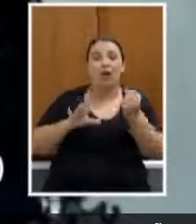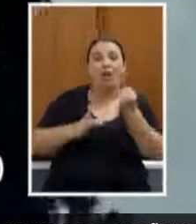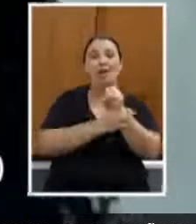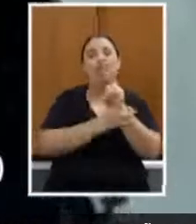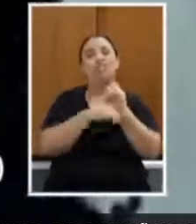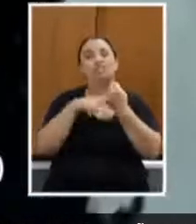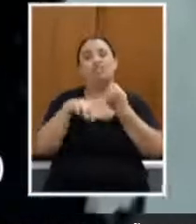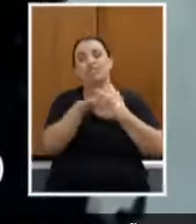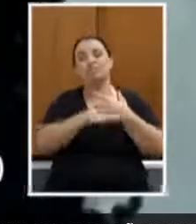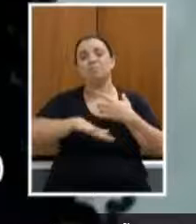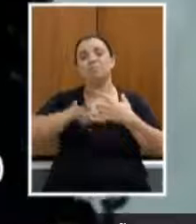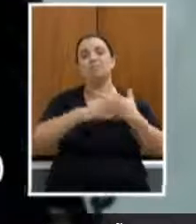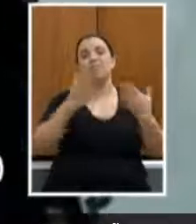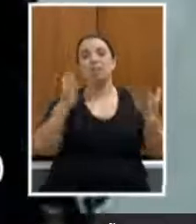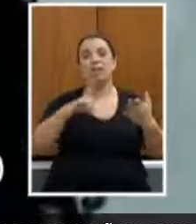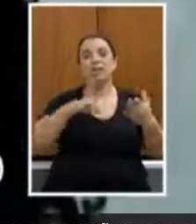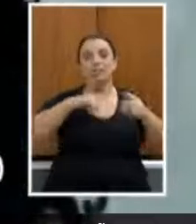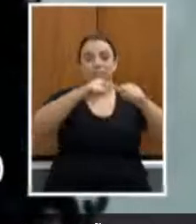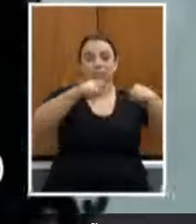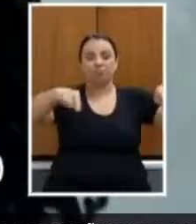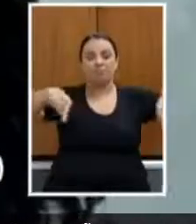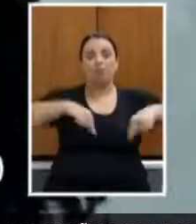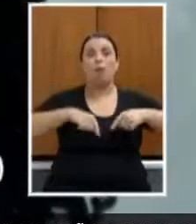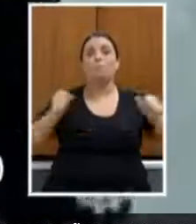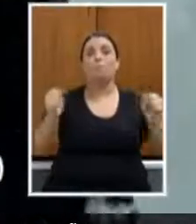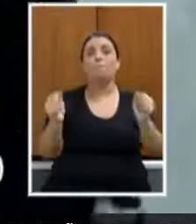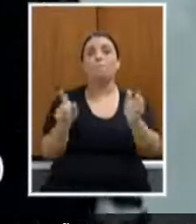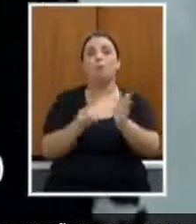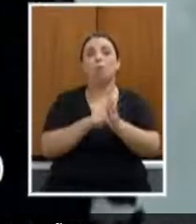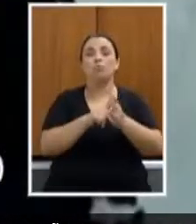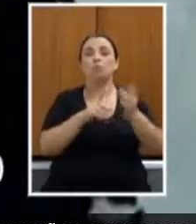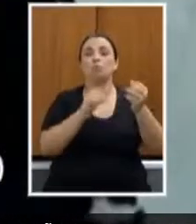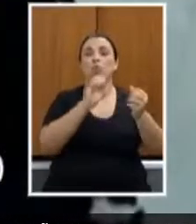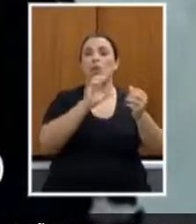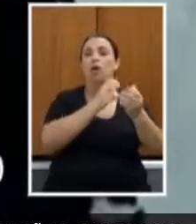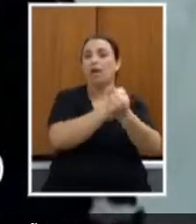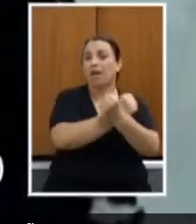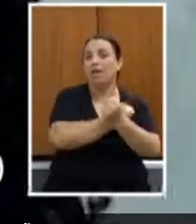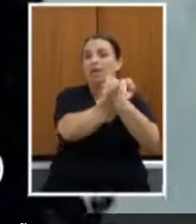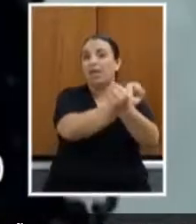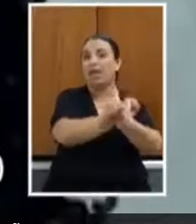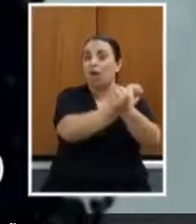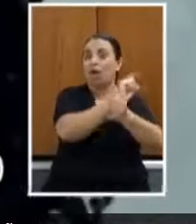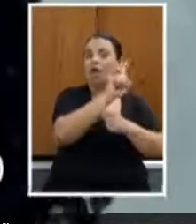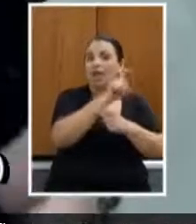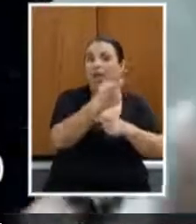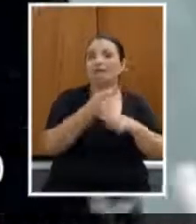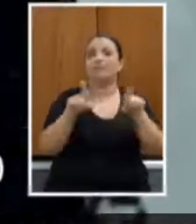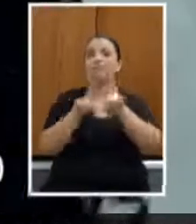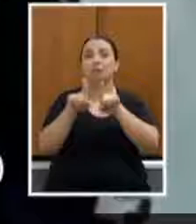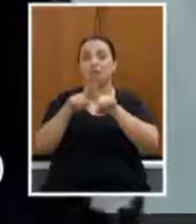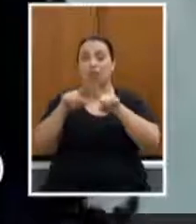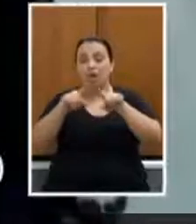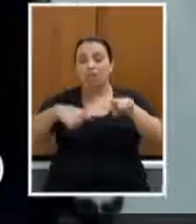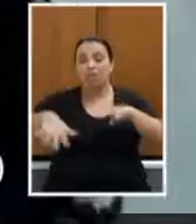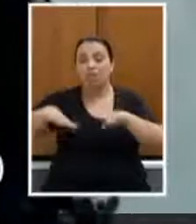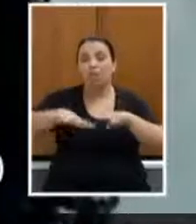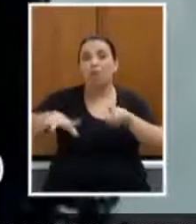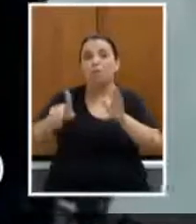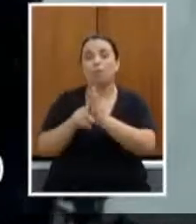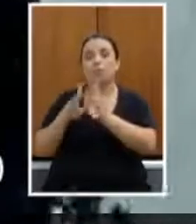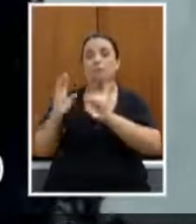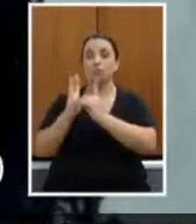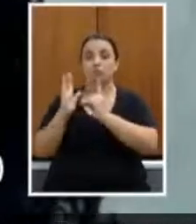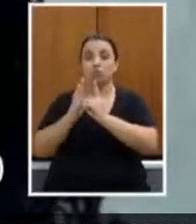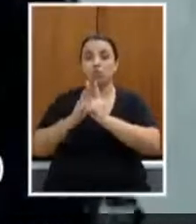essa demarcação de terra quilombola, demarcação de terras indígenas, respeitando esses povos, e